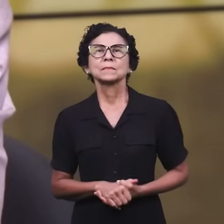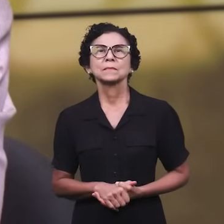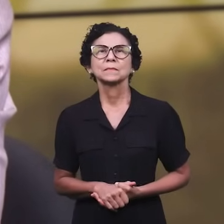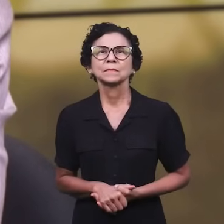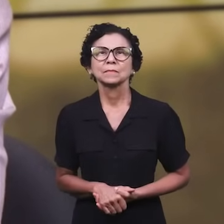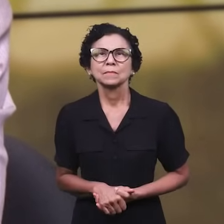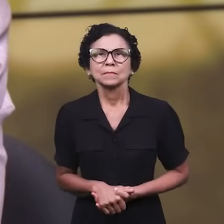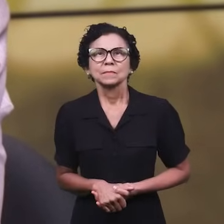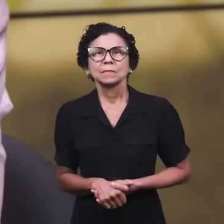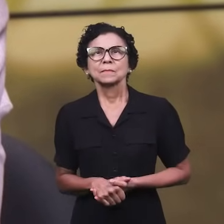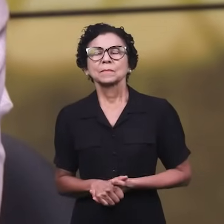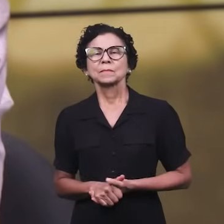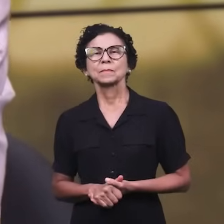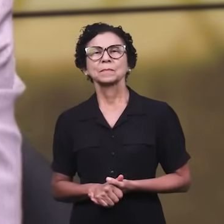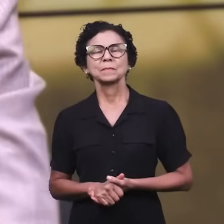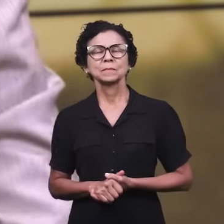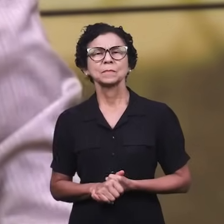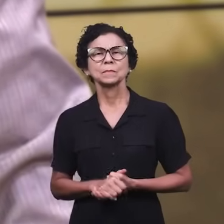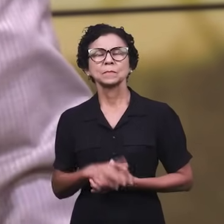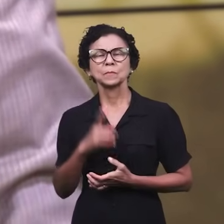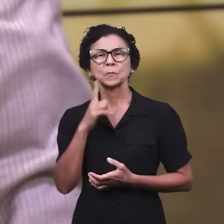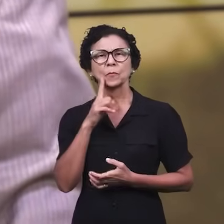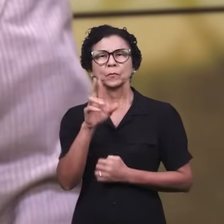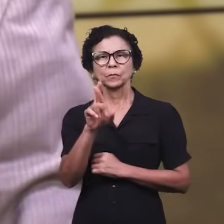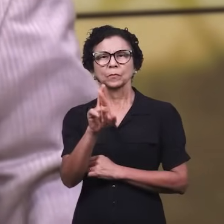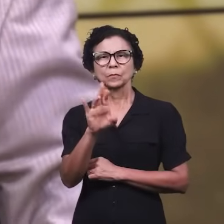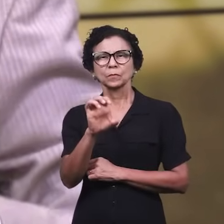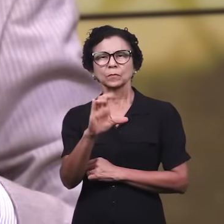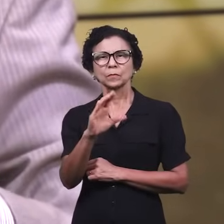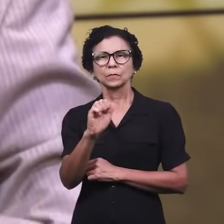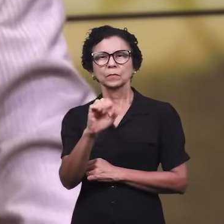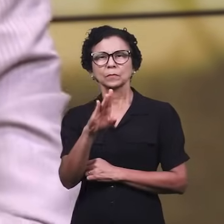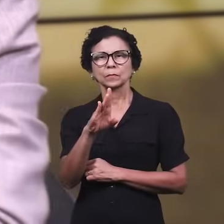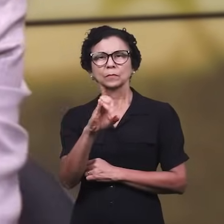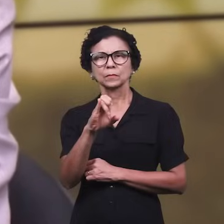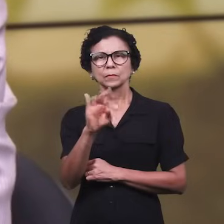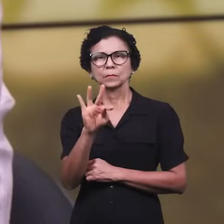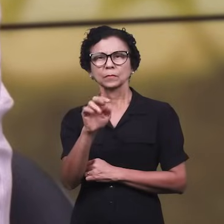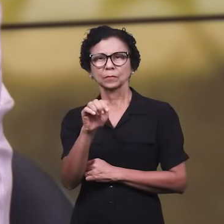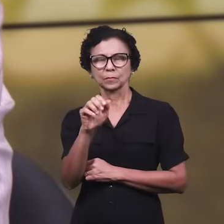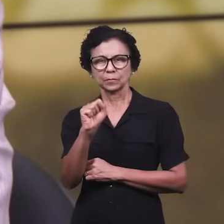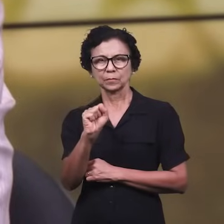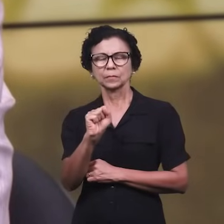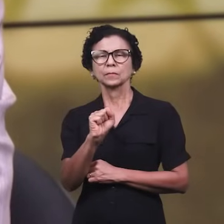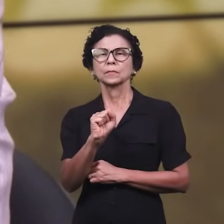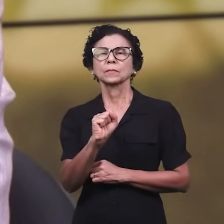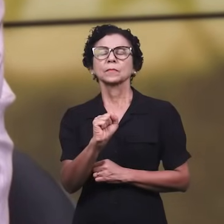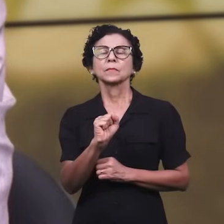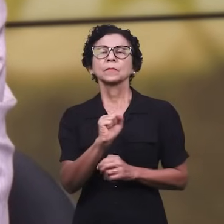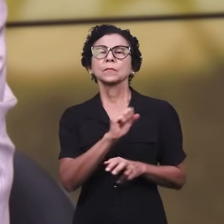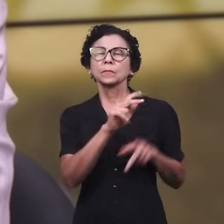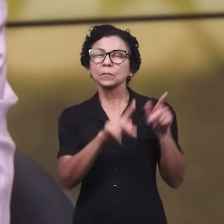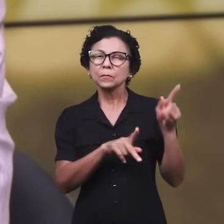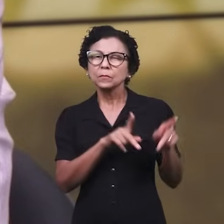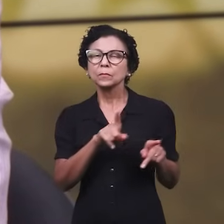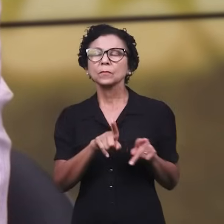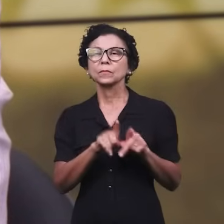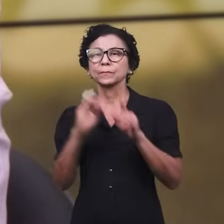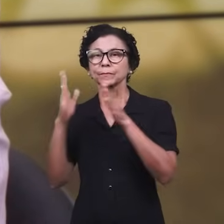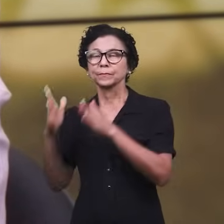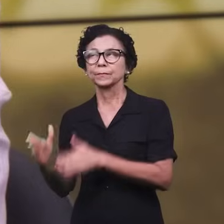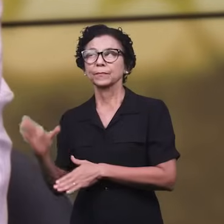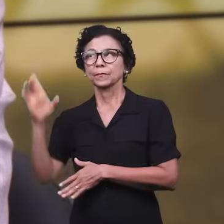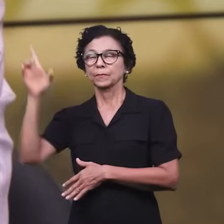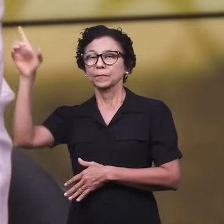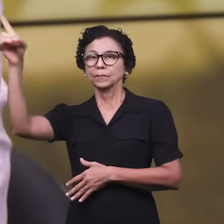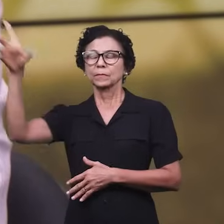dos nós iremos conversar um pouco e passar para os irmãos a bênção de Uma